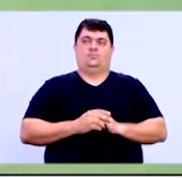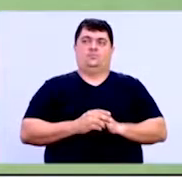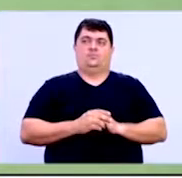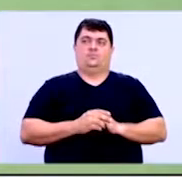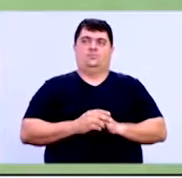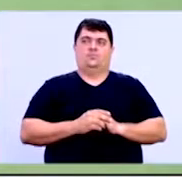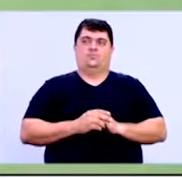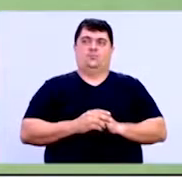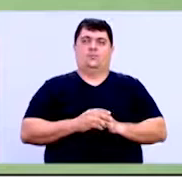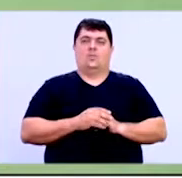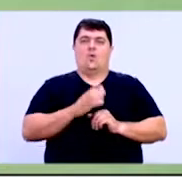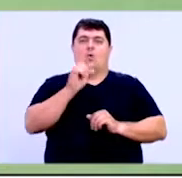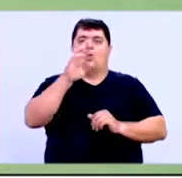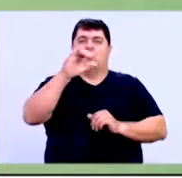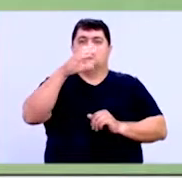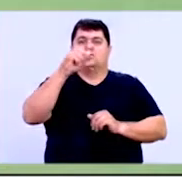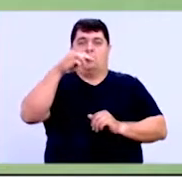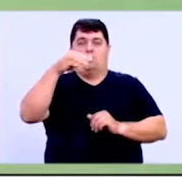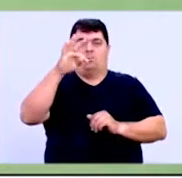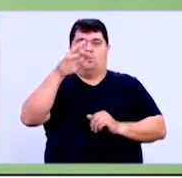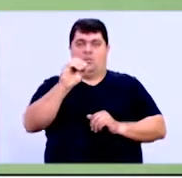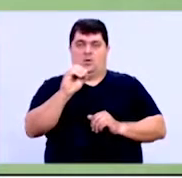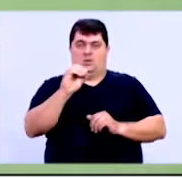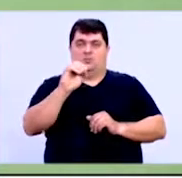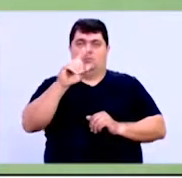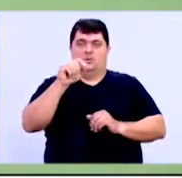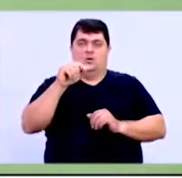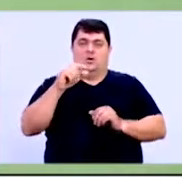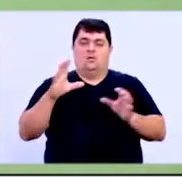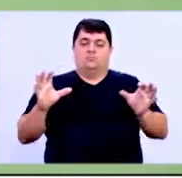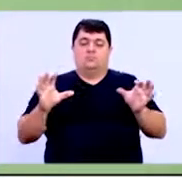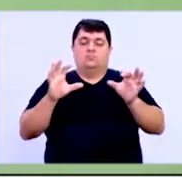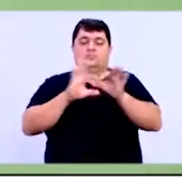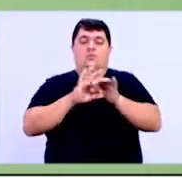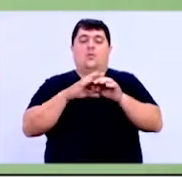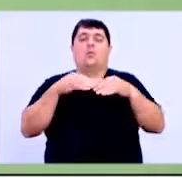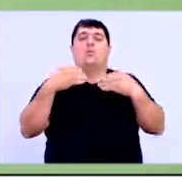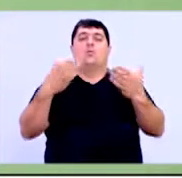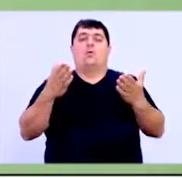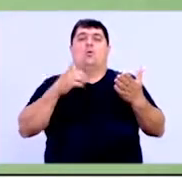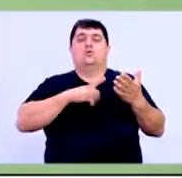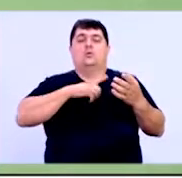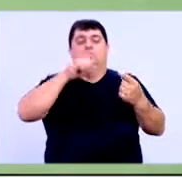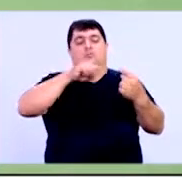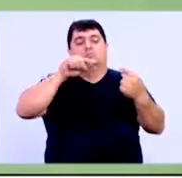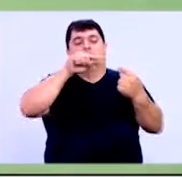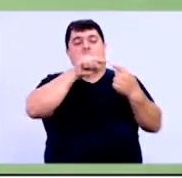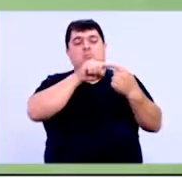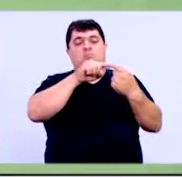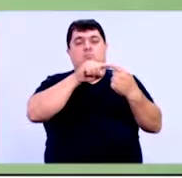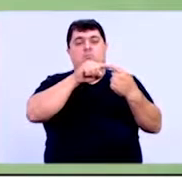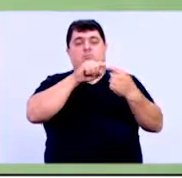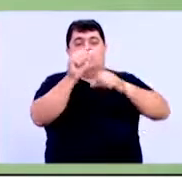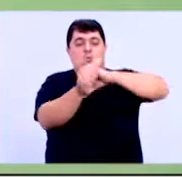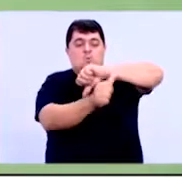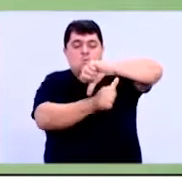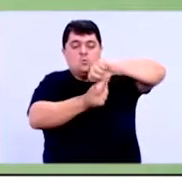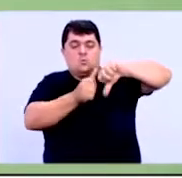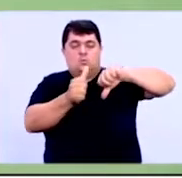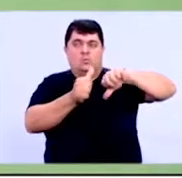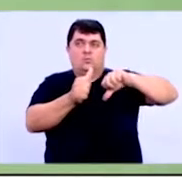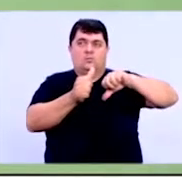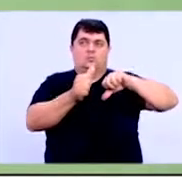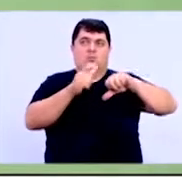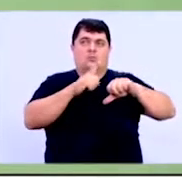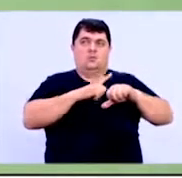O orçamento de caixa também, ele vem com um contexto que visa transformar ou mostrar que é a peça